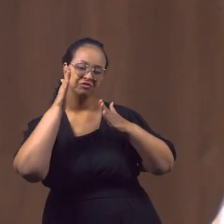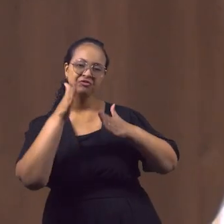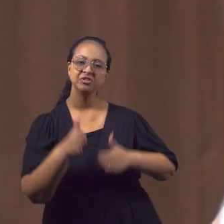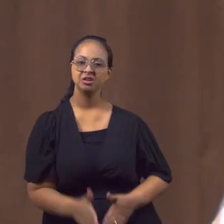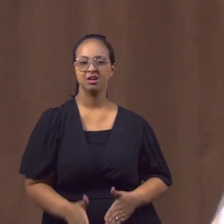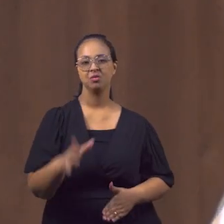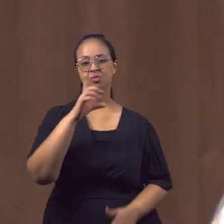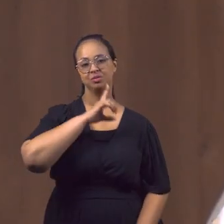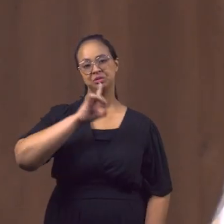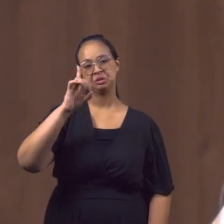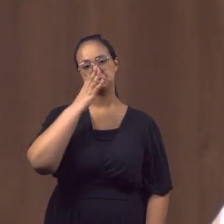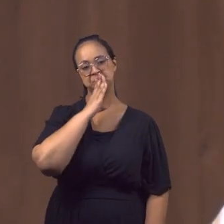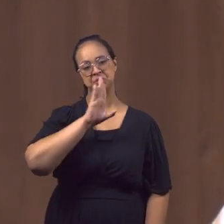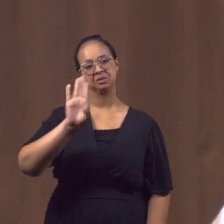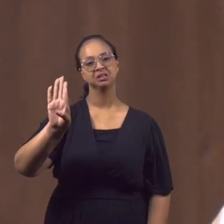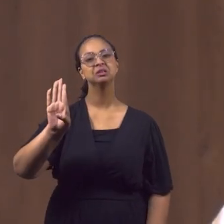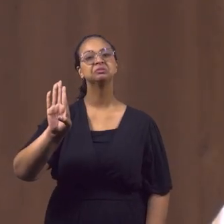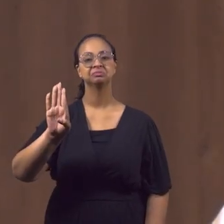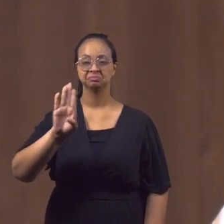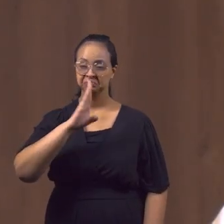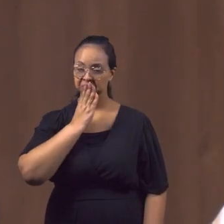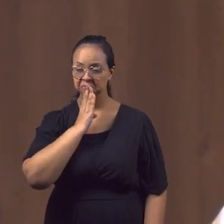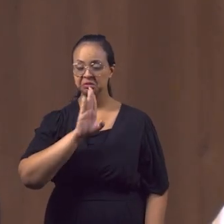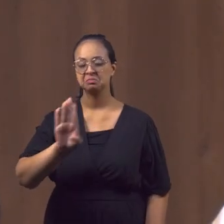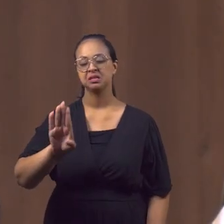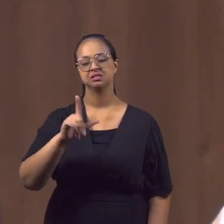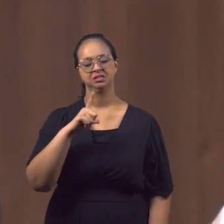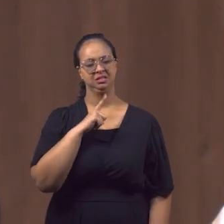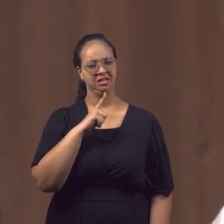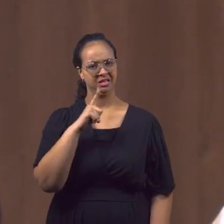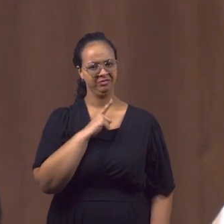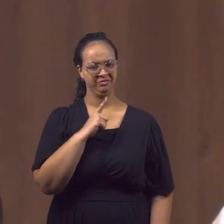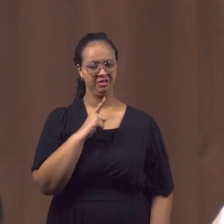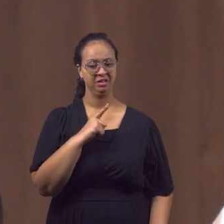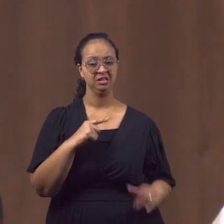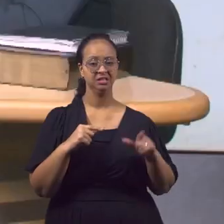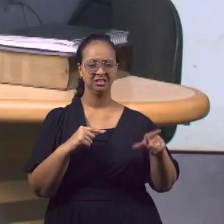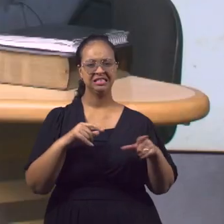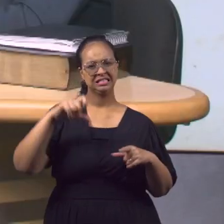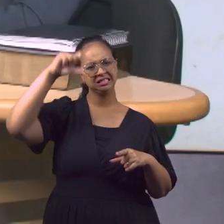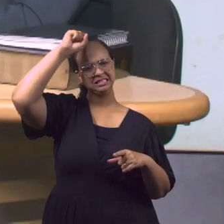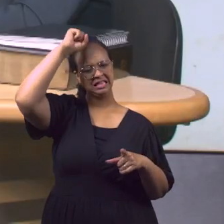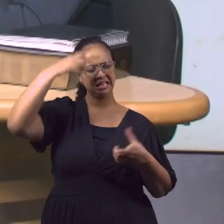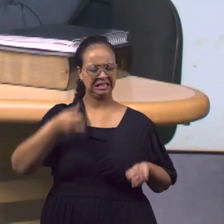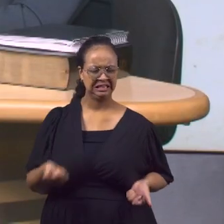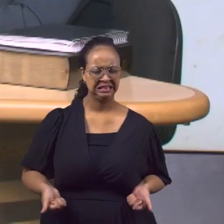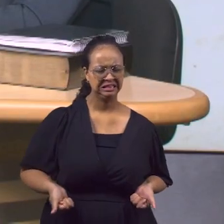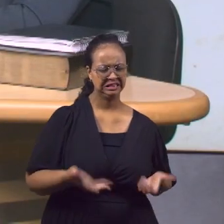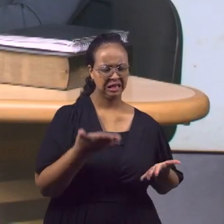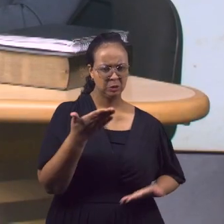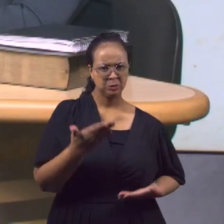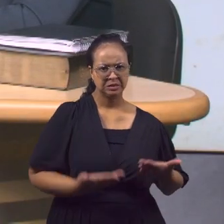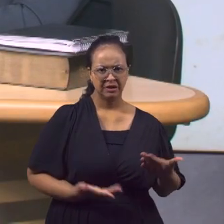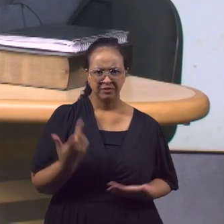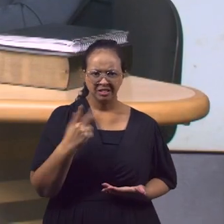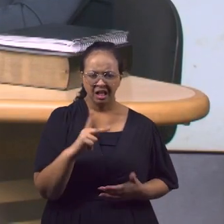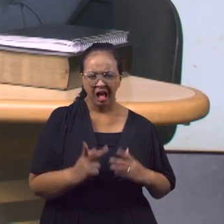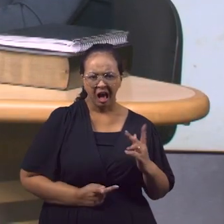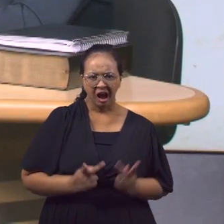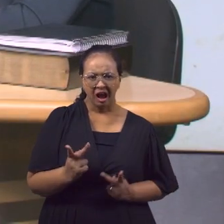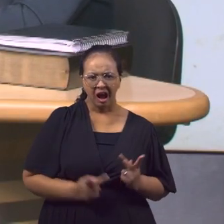lhe tinha prometido. Então Deus, ele é fiel, né? Mesmo com a atitude impensável dela,